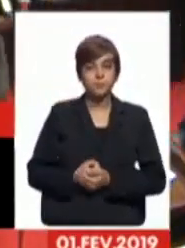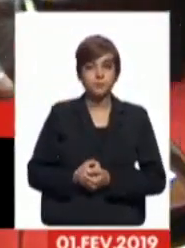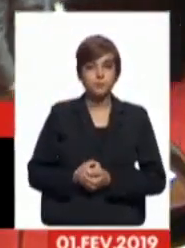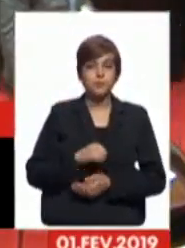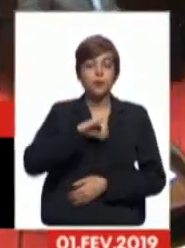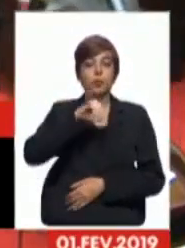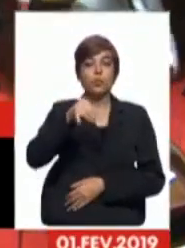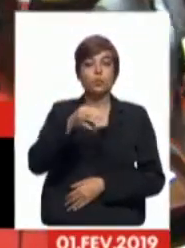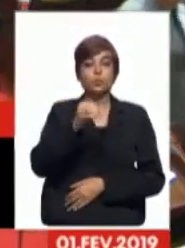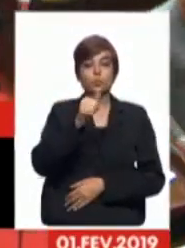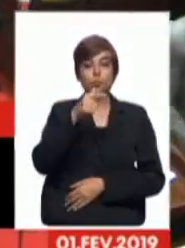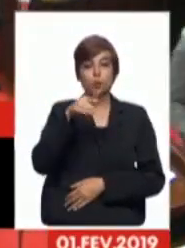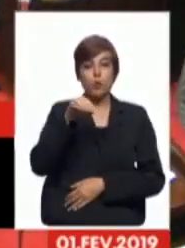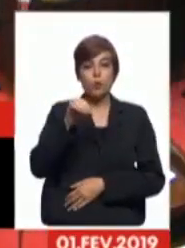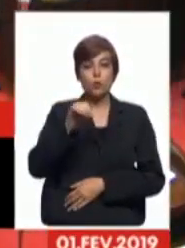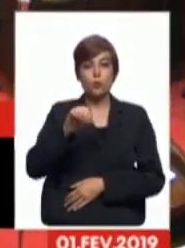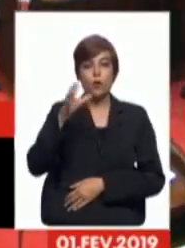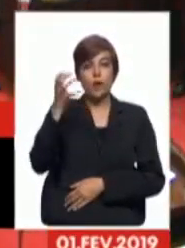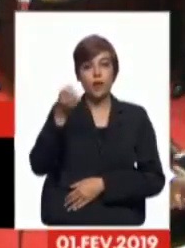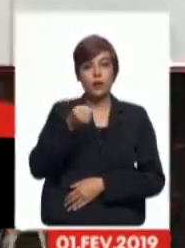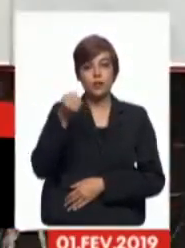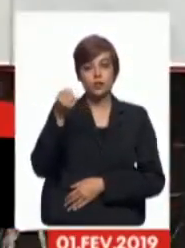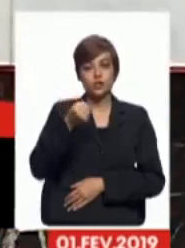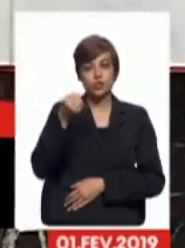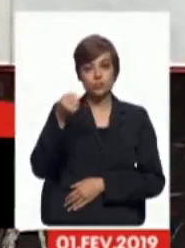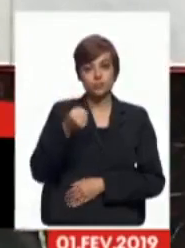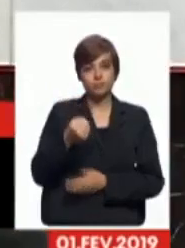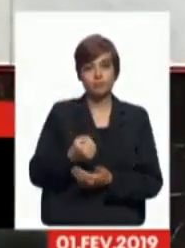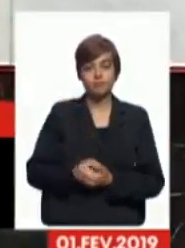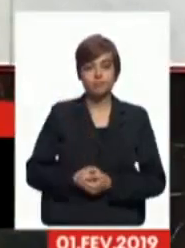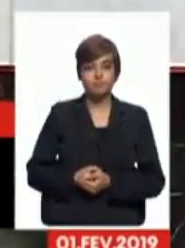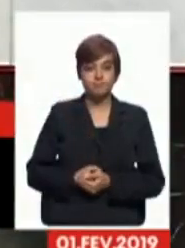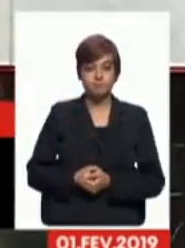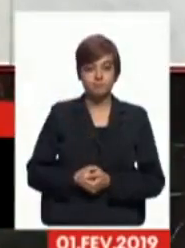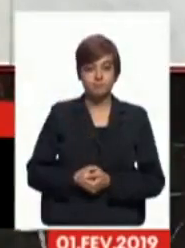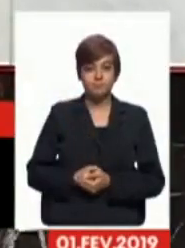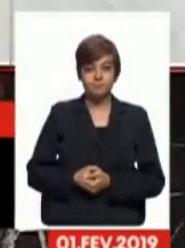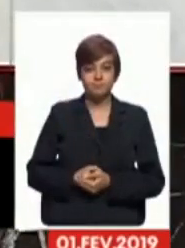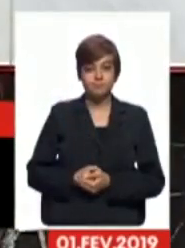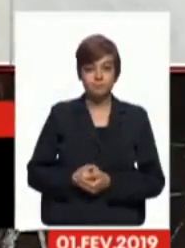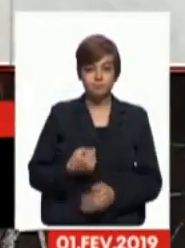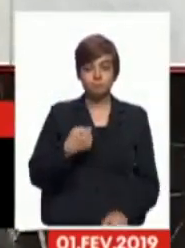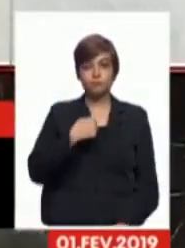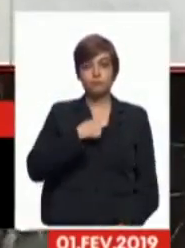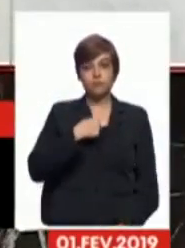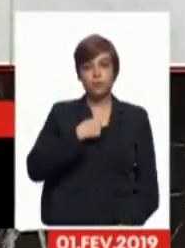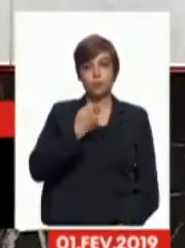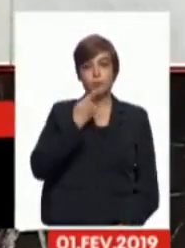Assim o prometo.